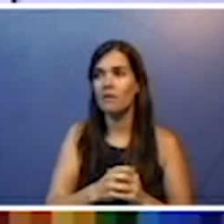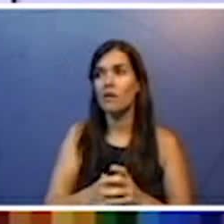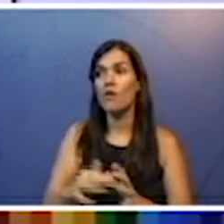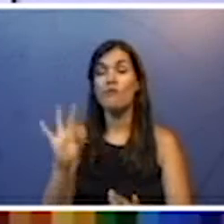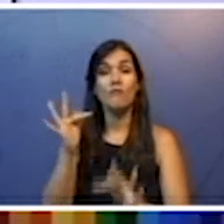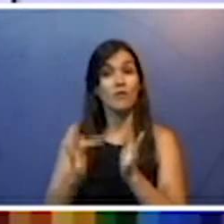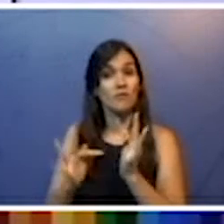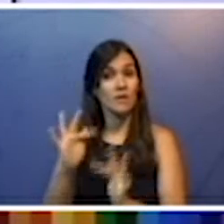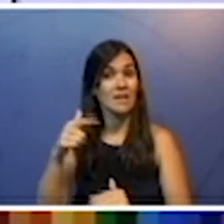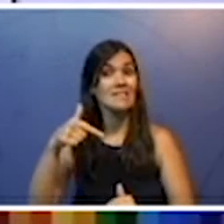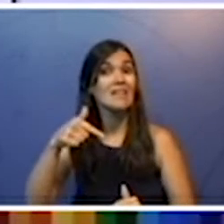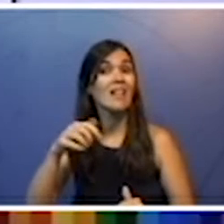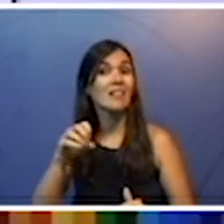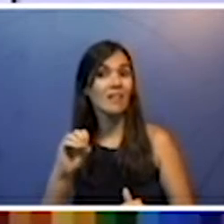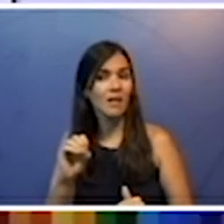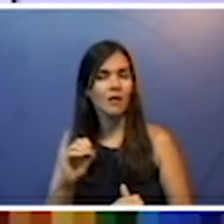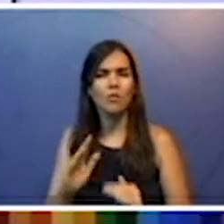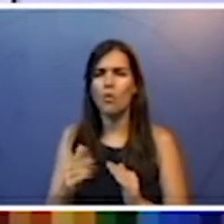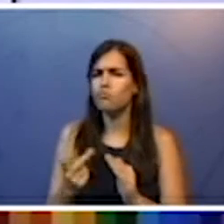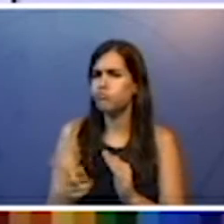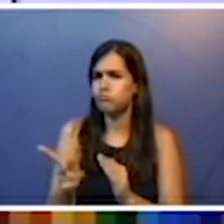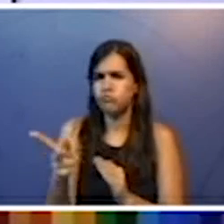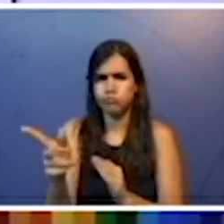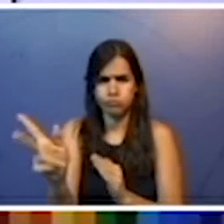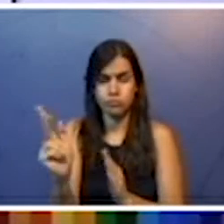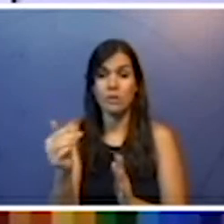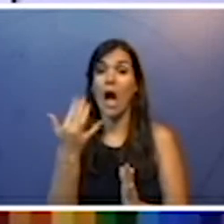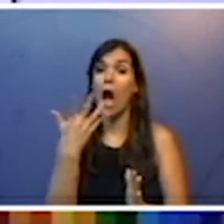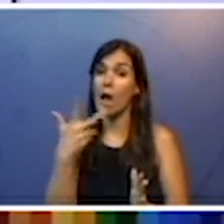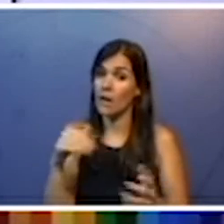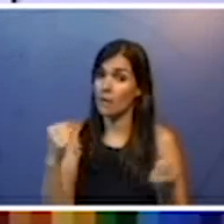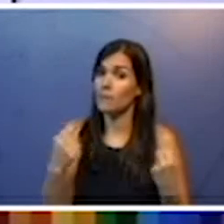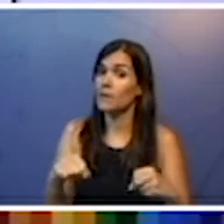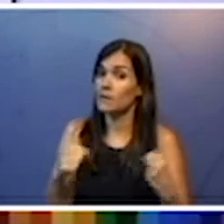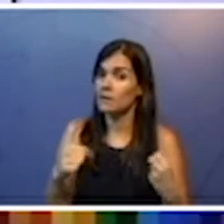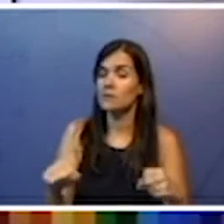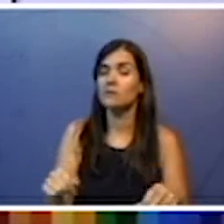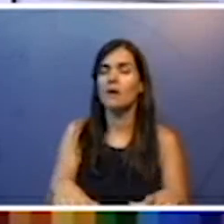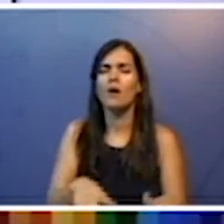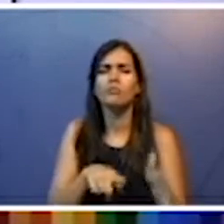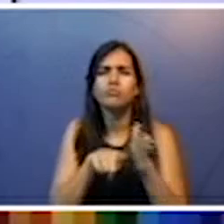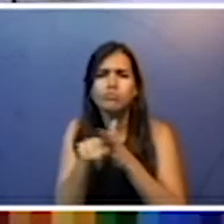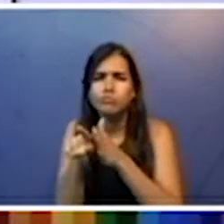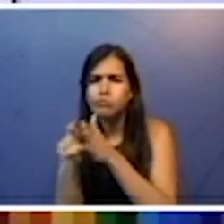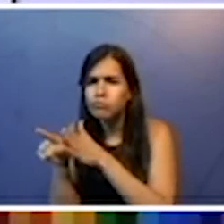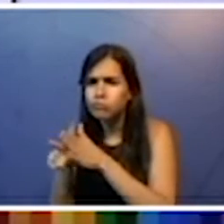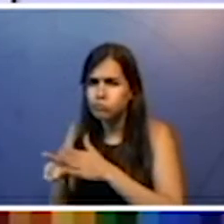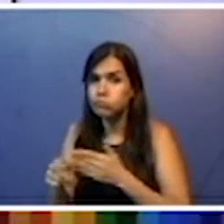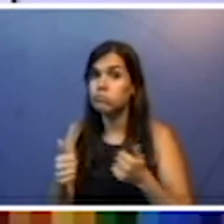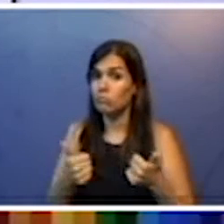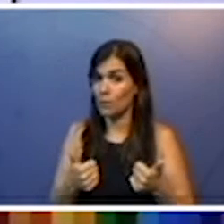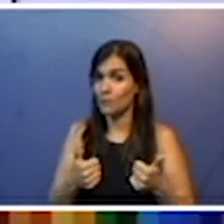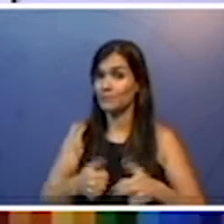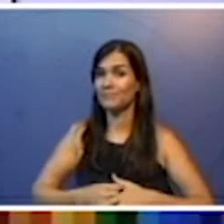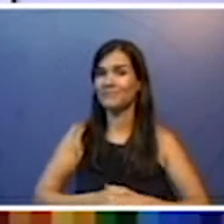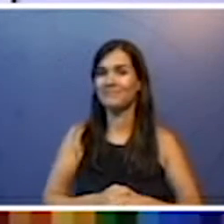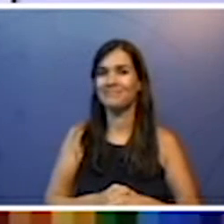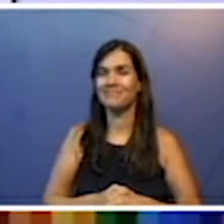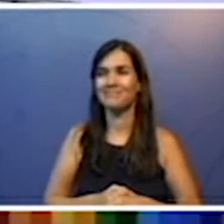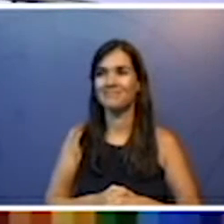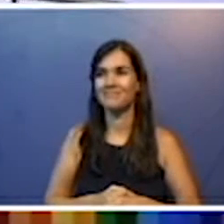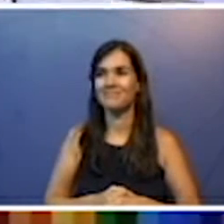foi 70 e assim por diante. A criança precisa analisar, tá? Vamos